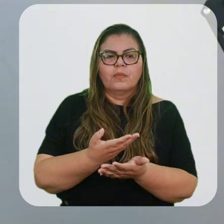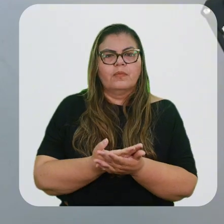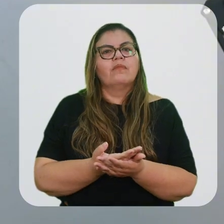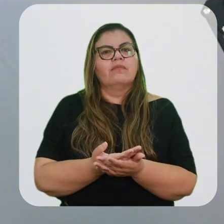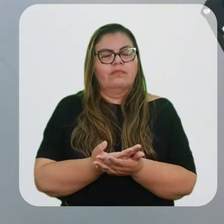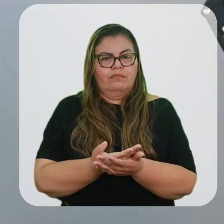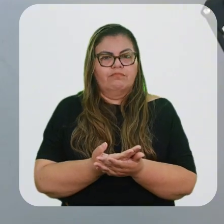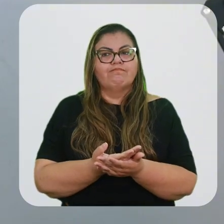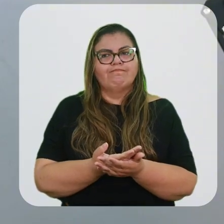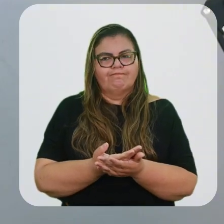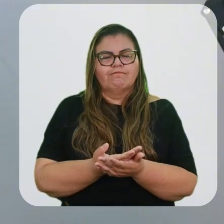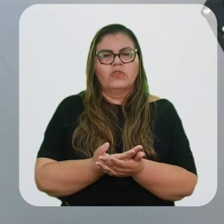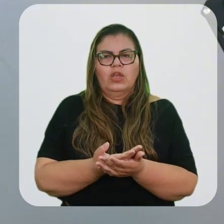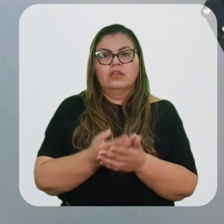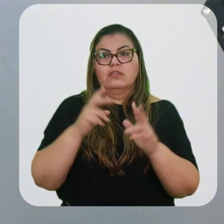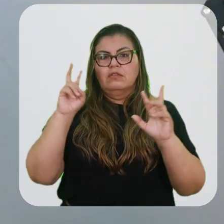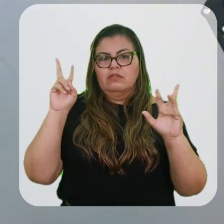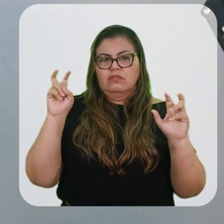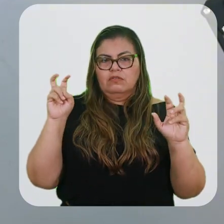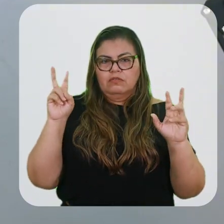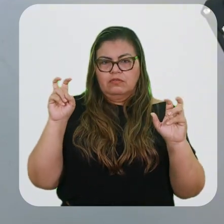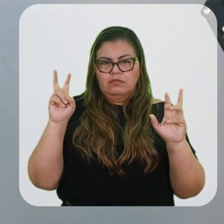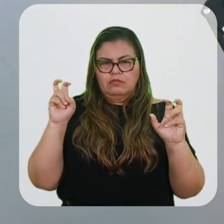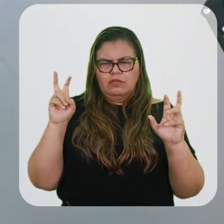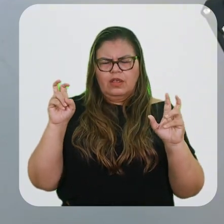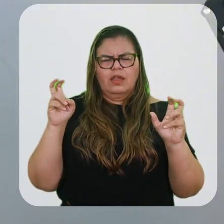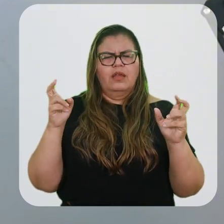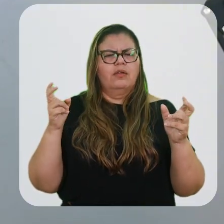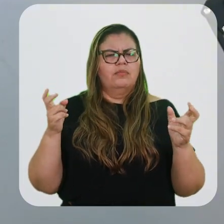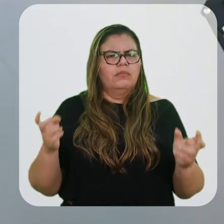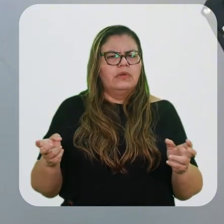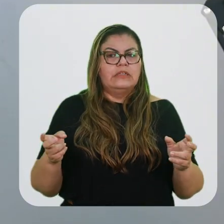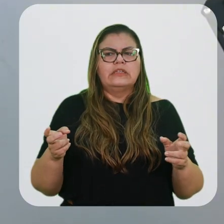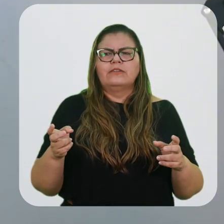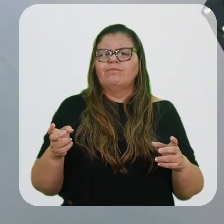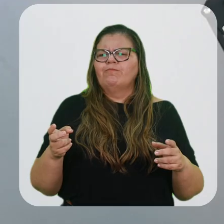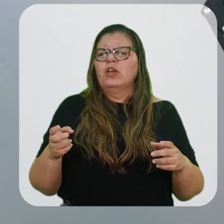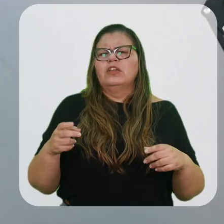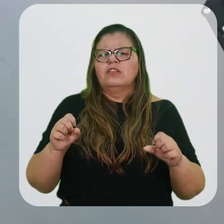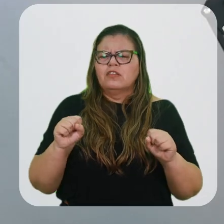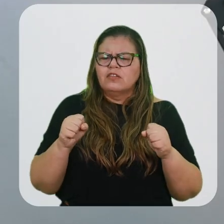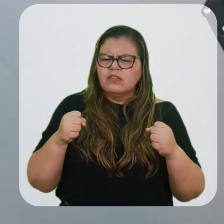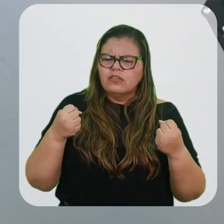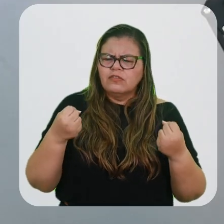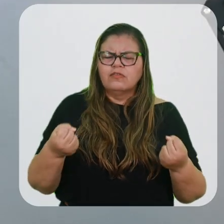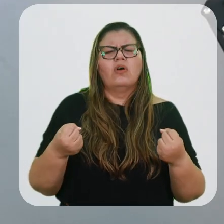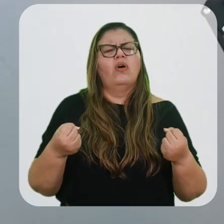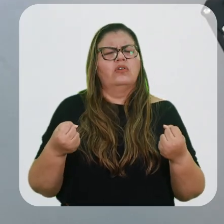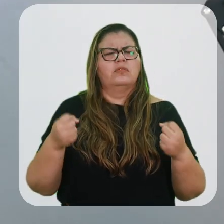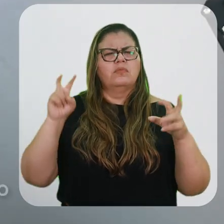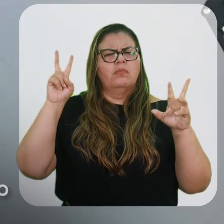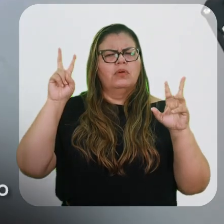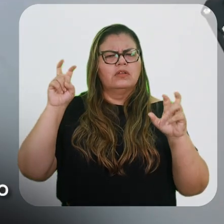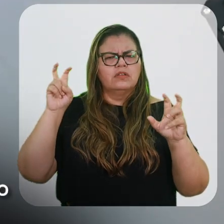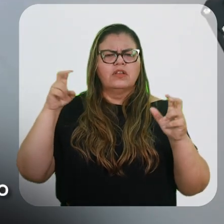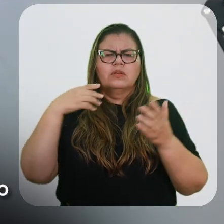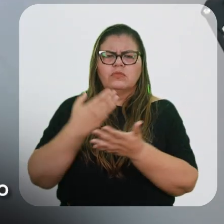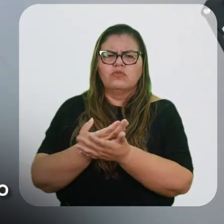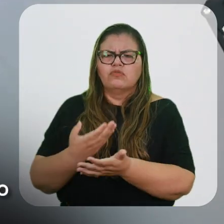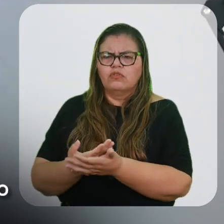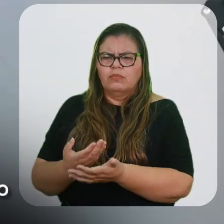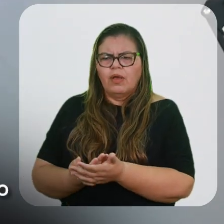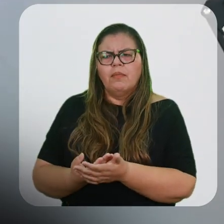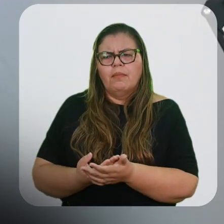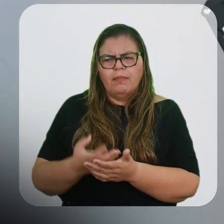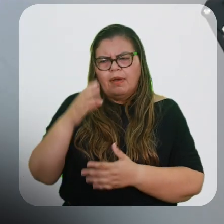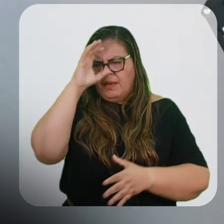estudar bastante tudo aquilo que você tiver ao seu alcance, tiver acesso, para vocês sempre,